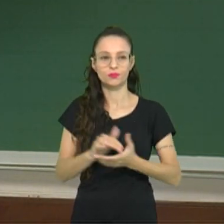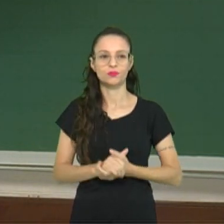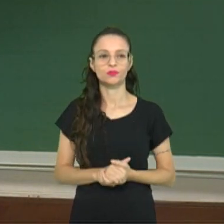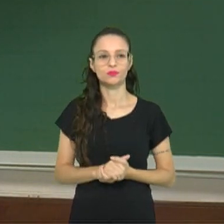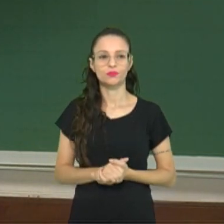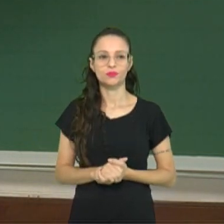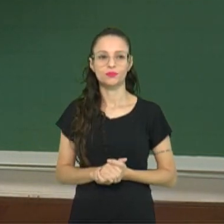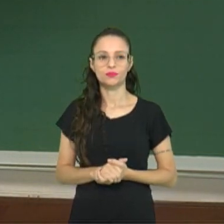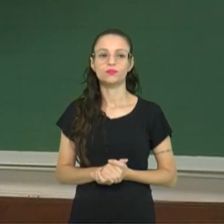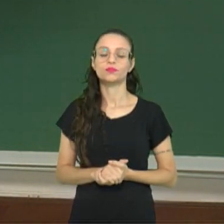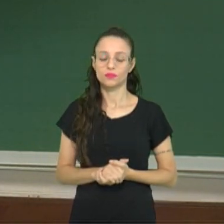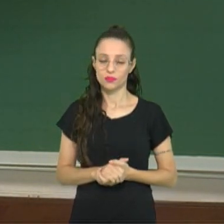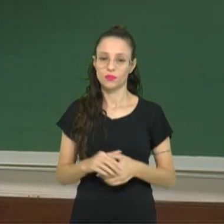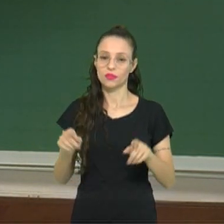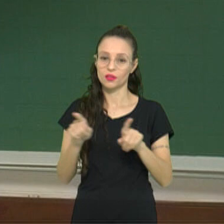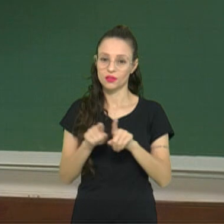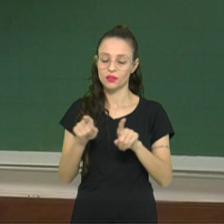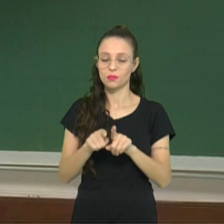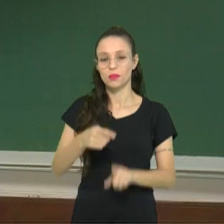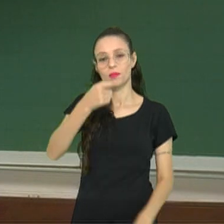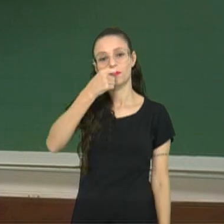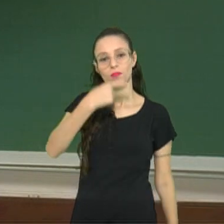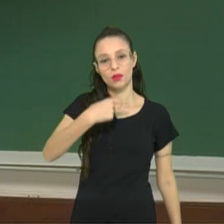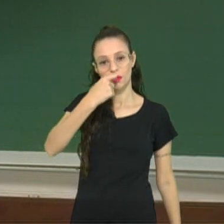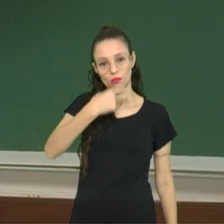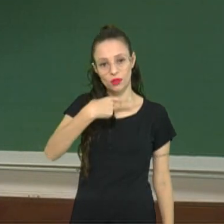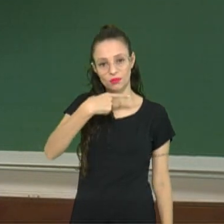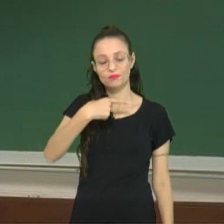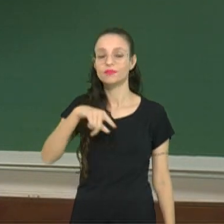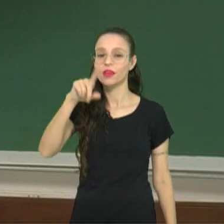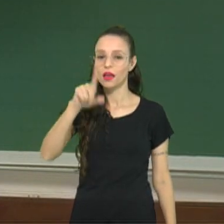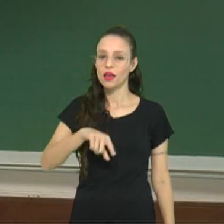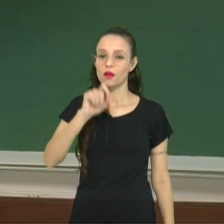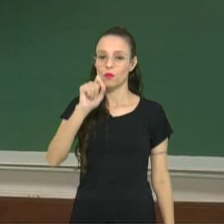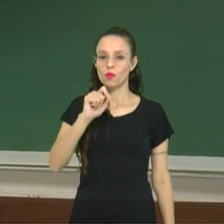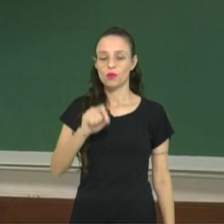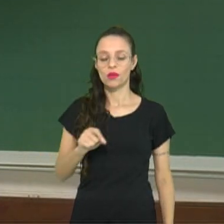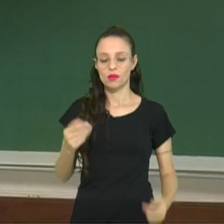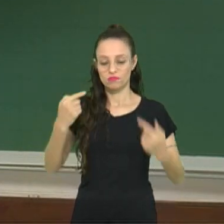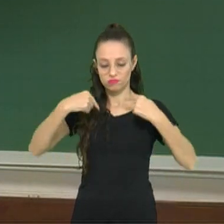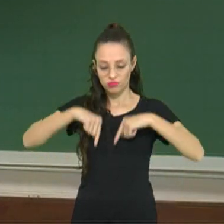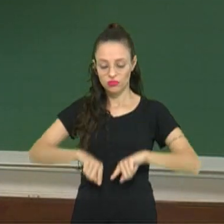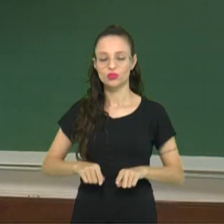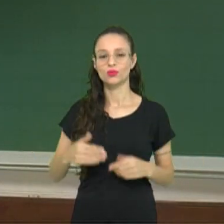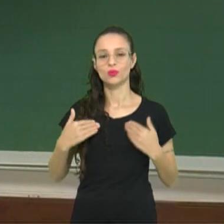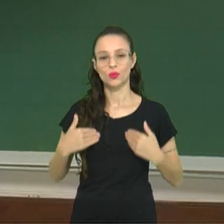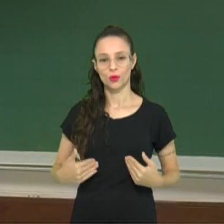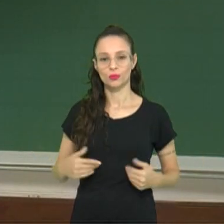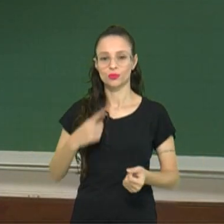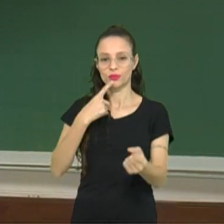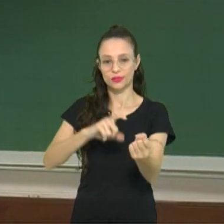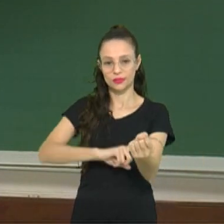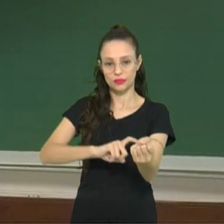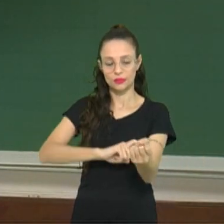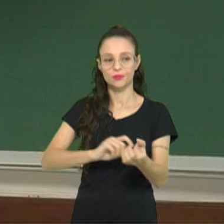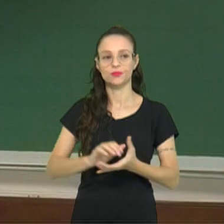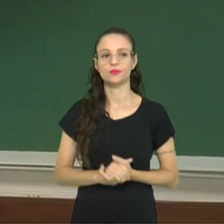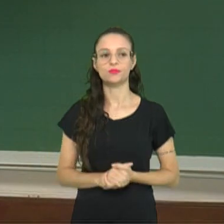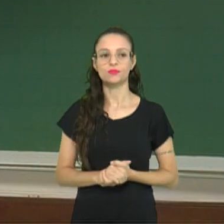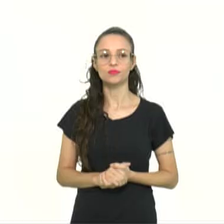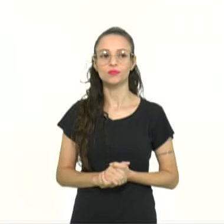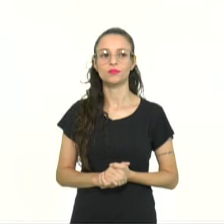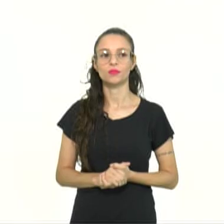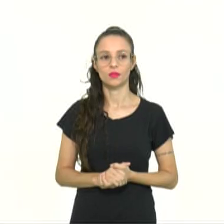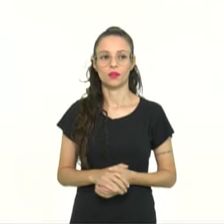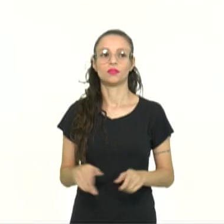mais. E existe também a pílula, né, que daí a pílula ela vai agir no corpo, no sangue e tudo mais. Então vamos lá.